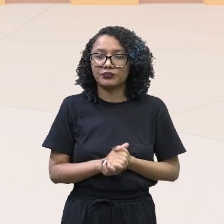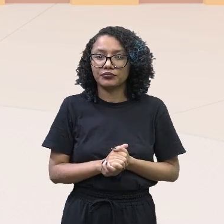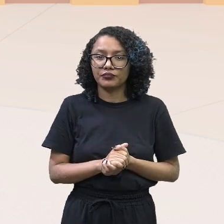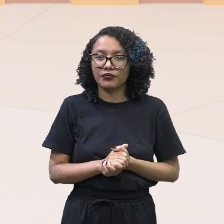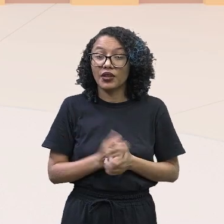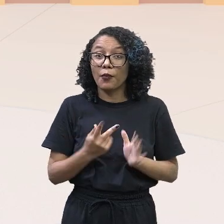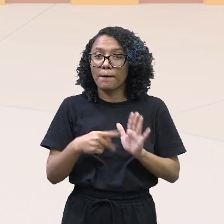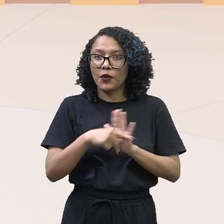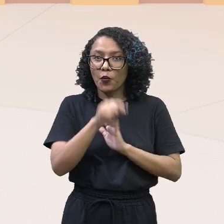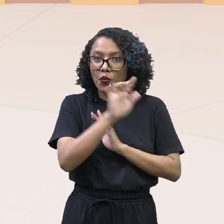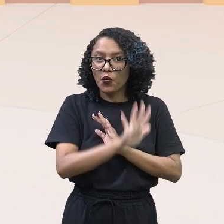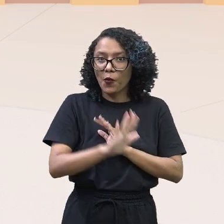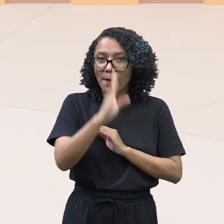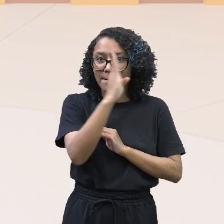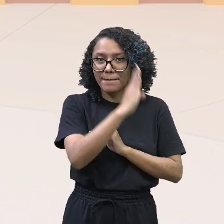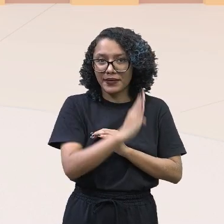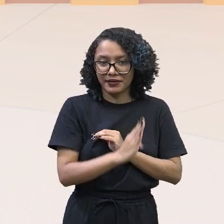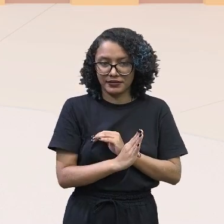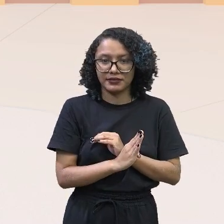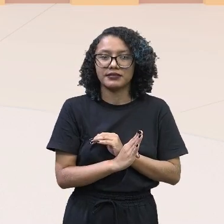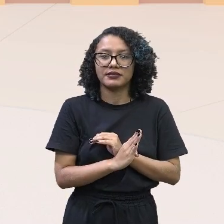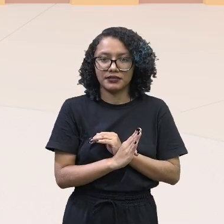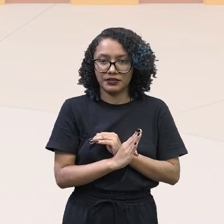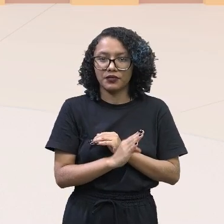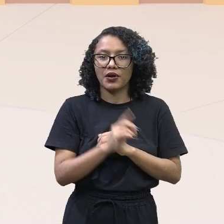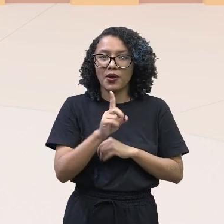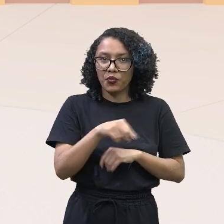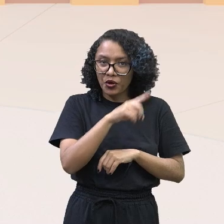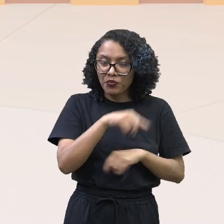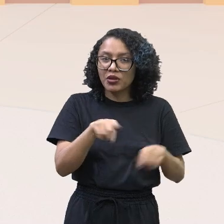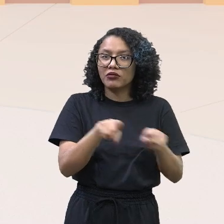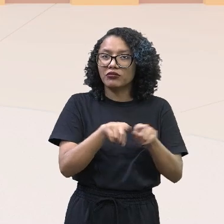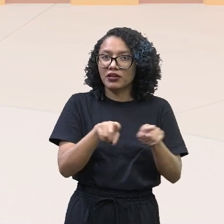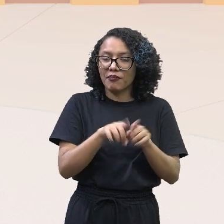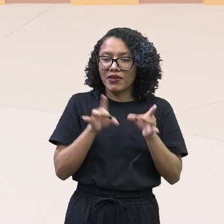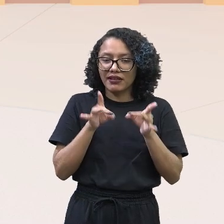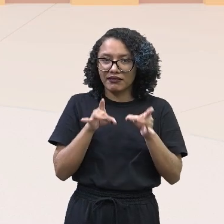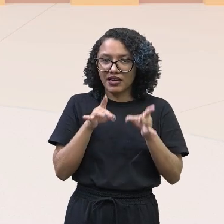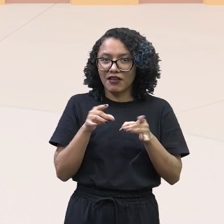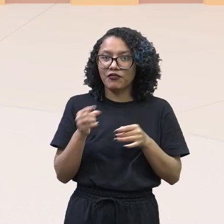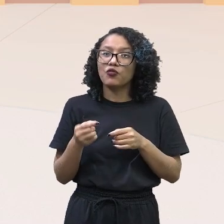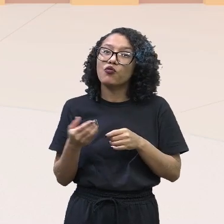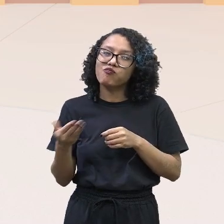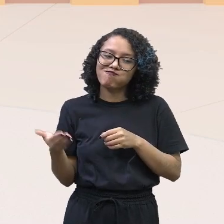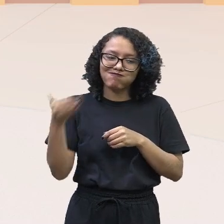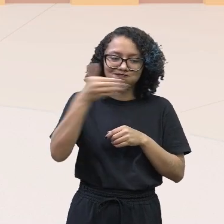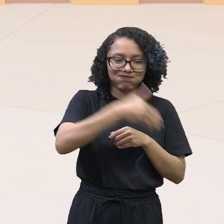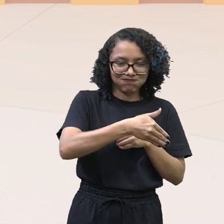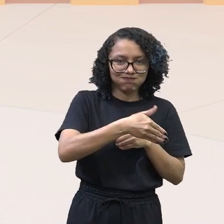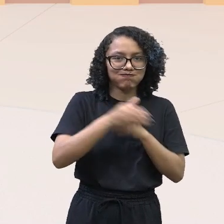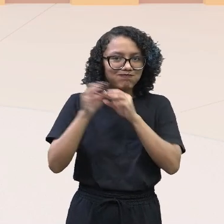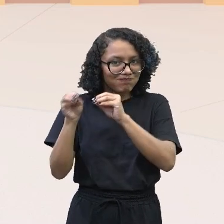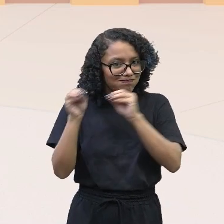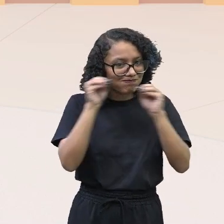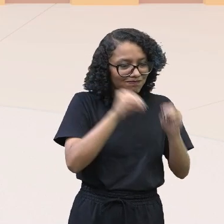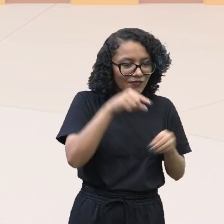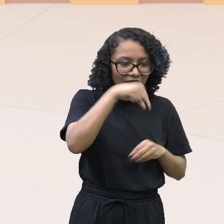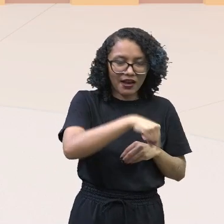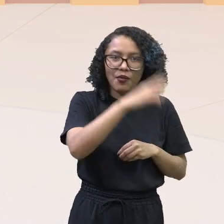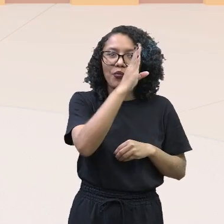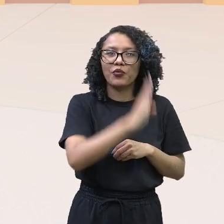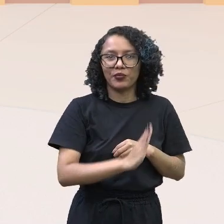caráter nacional. Vai proibir o quê? O tráfico transatlântico para o Brasil, certo? Então, nós vamos